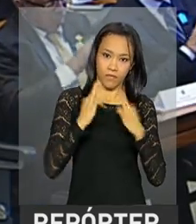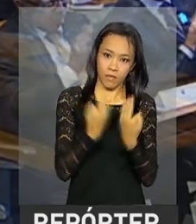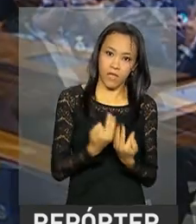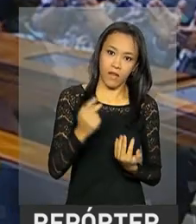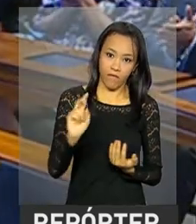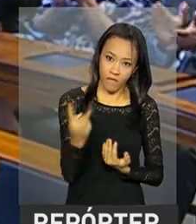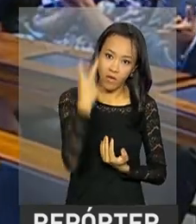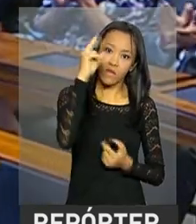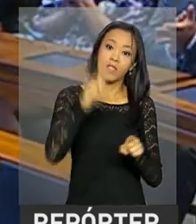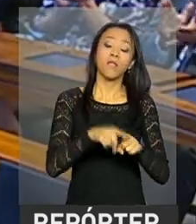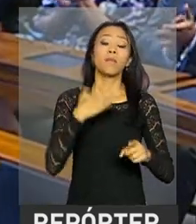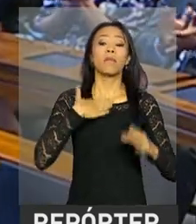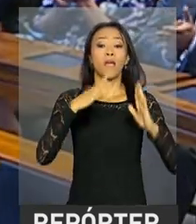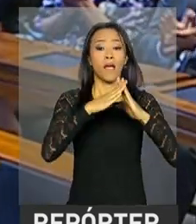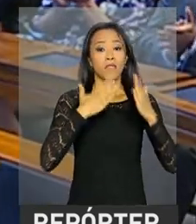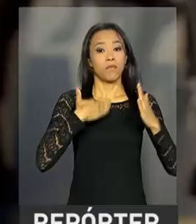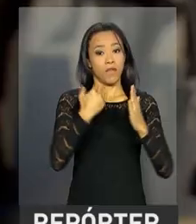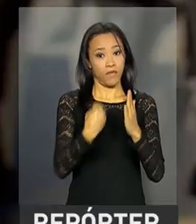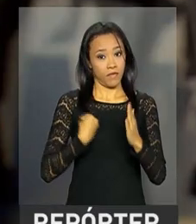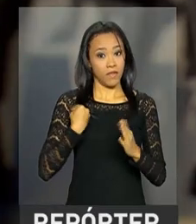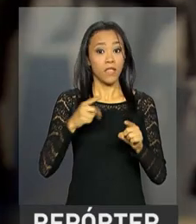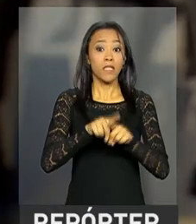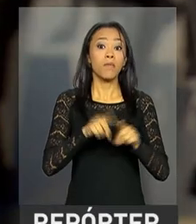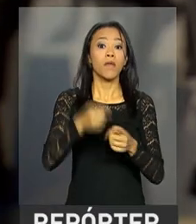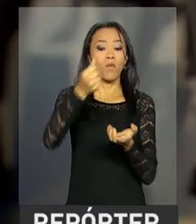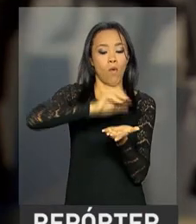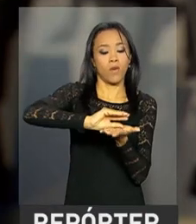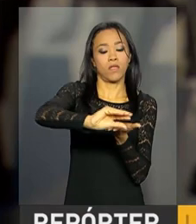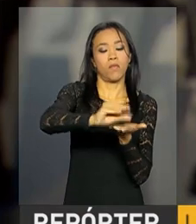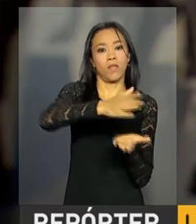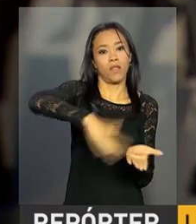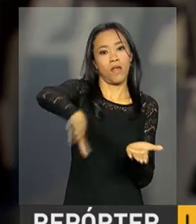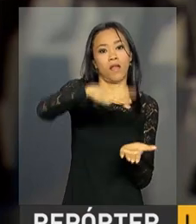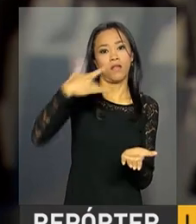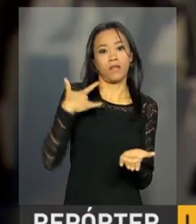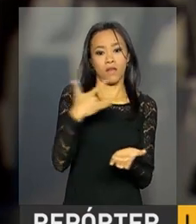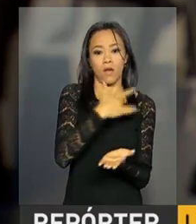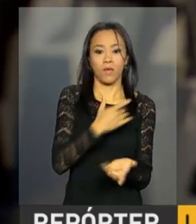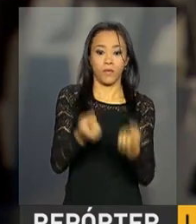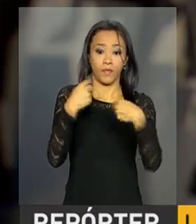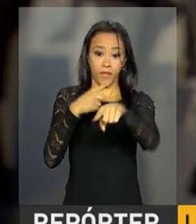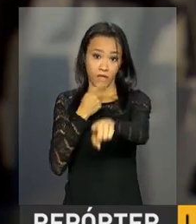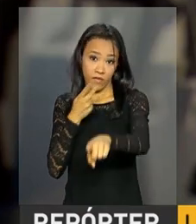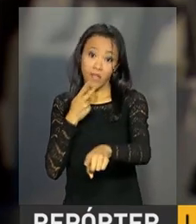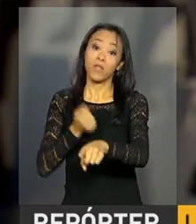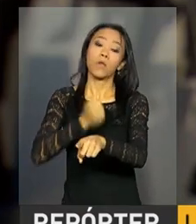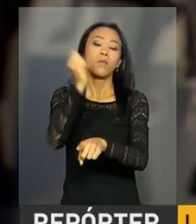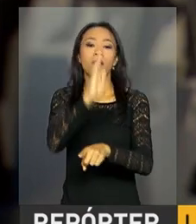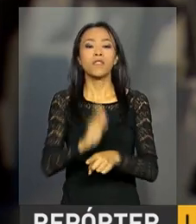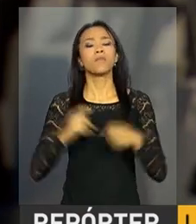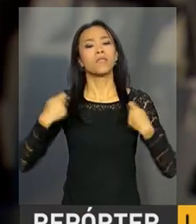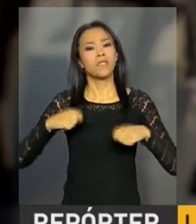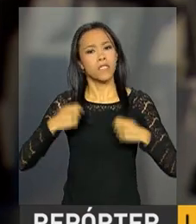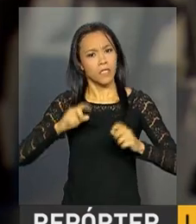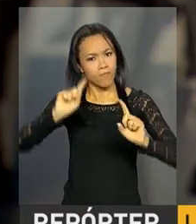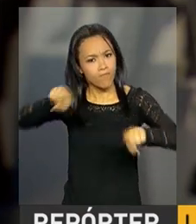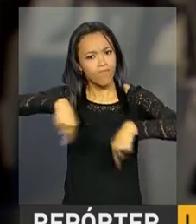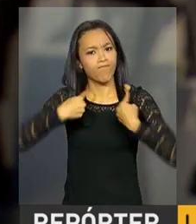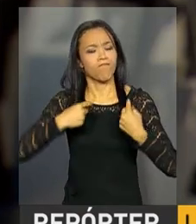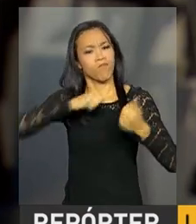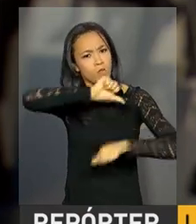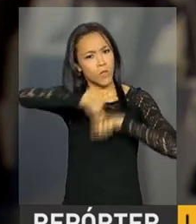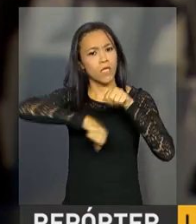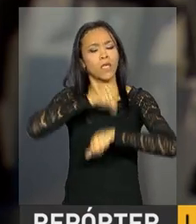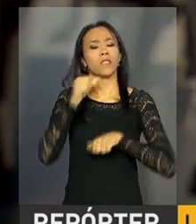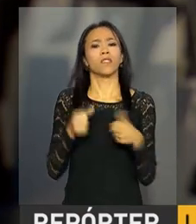e oo do oramento da Saúde o presidente Michel Temer afirmou que o Brasil precisa enfrentar as grandes reformas para restaurar a